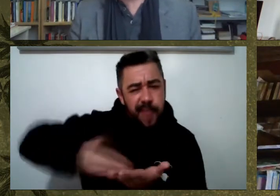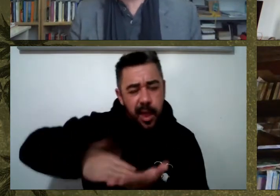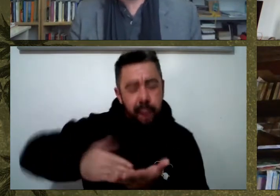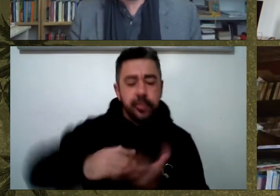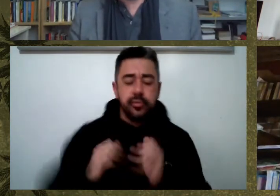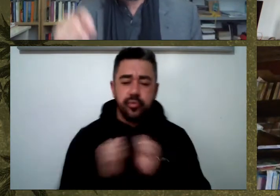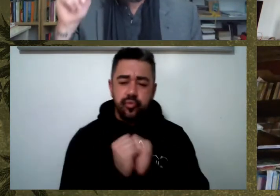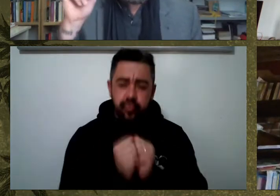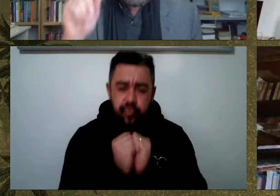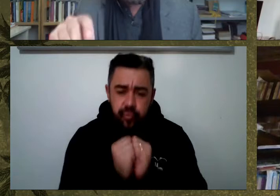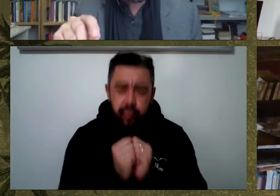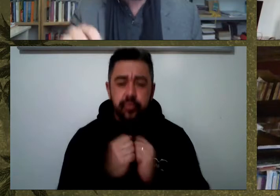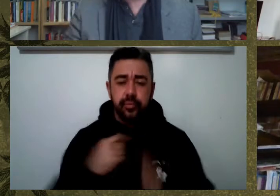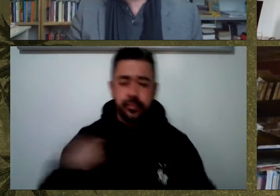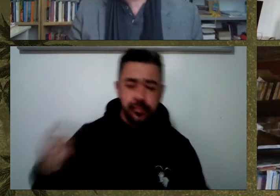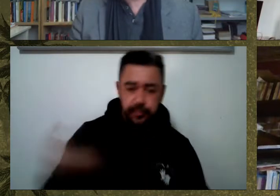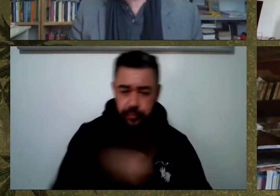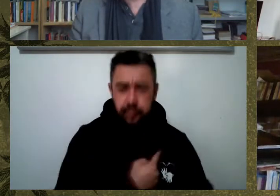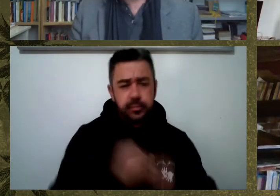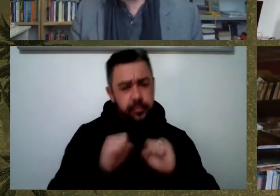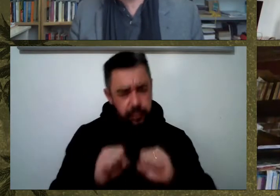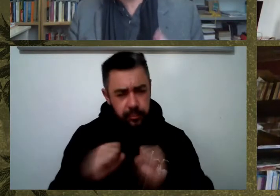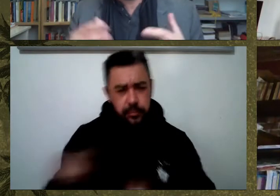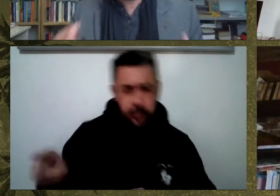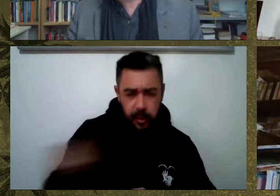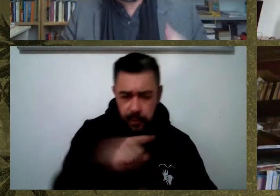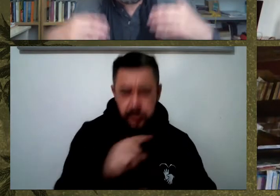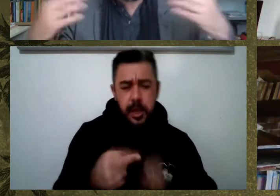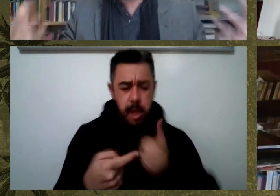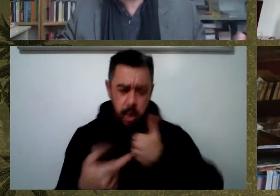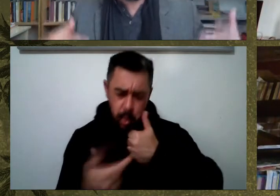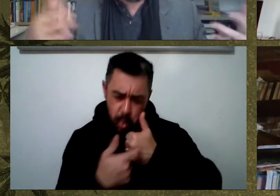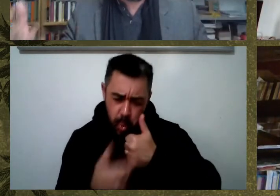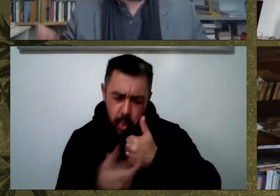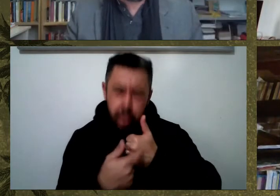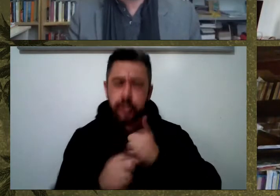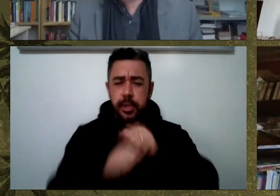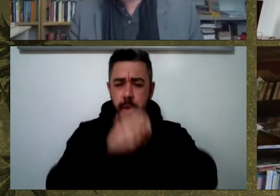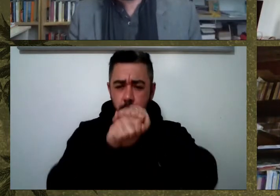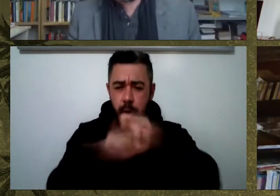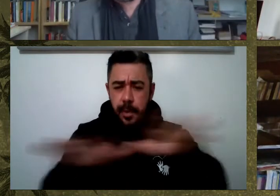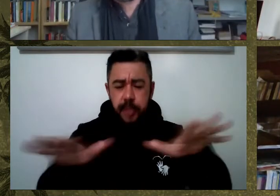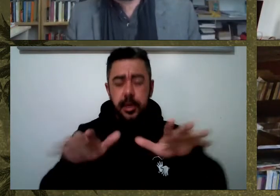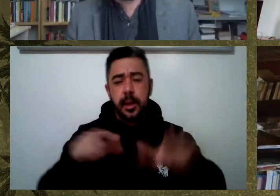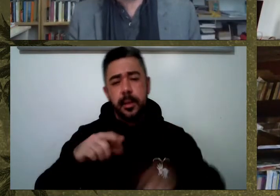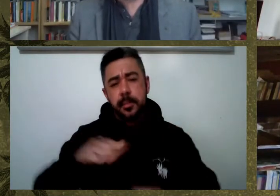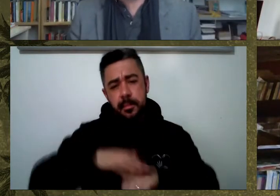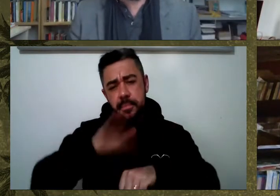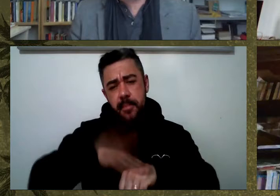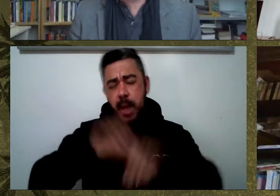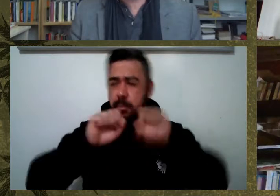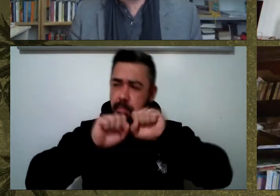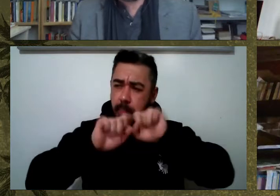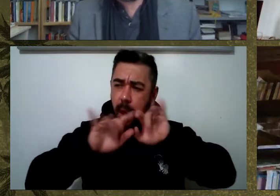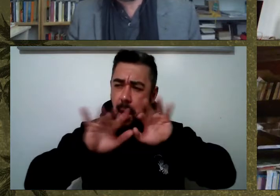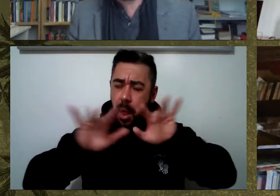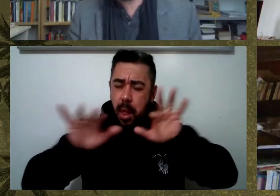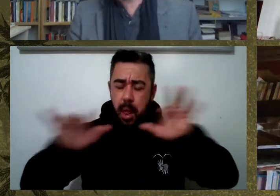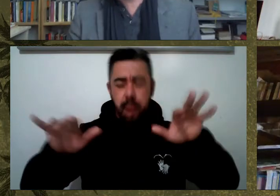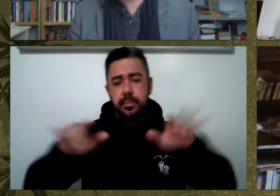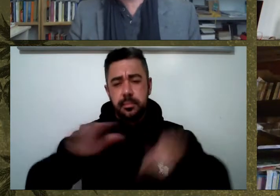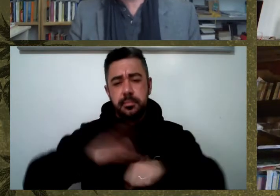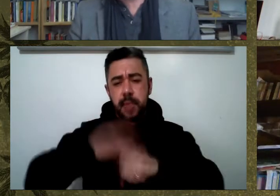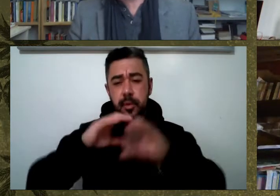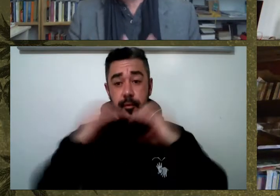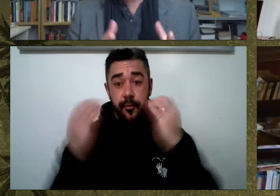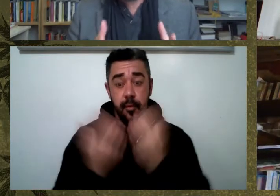acompanhando. Se puder dar uma curtida e compartilhada para a gente ampliar o alcance do nosso fórum. Estamos ao vivo nas